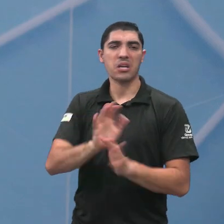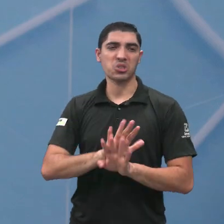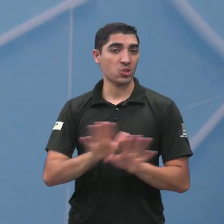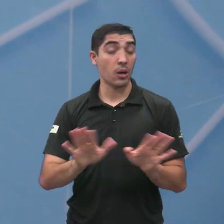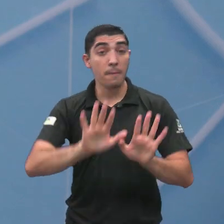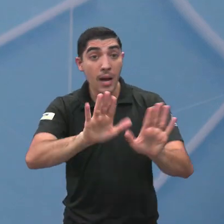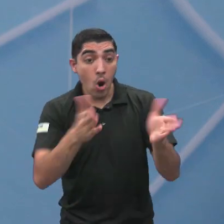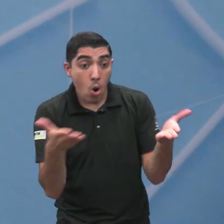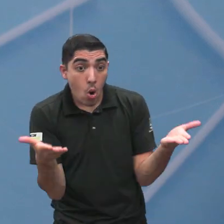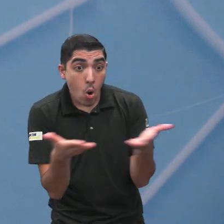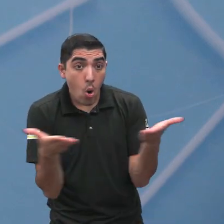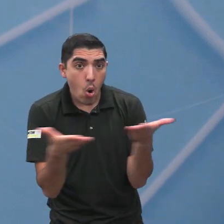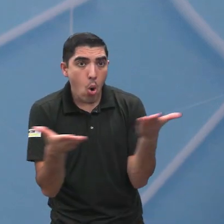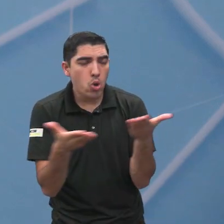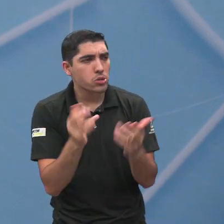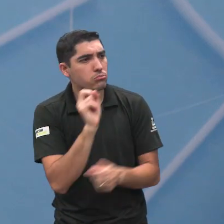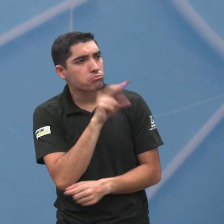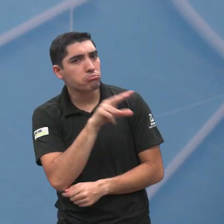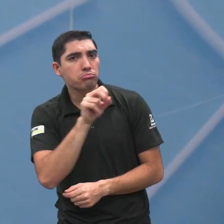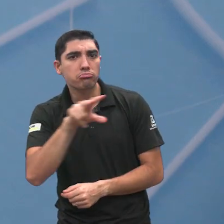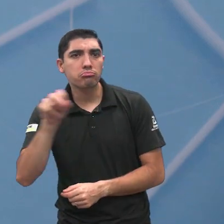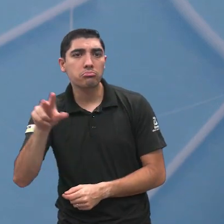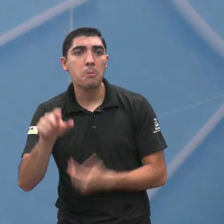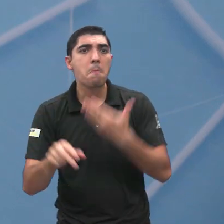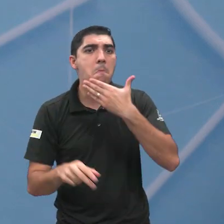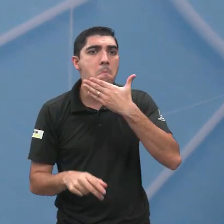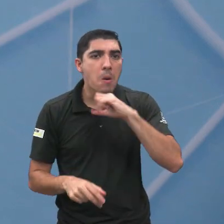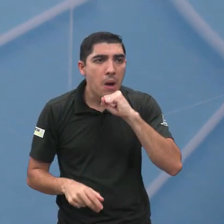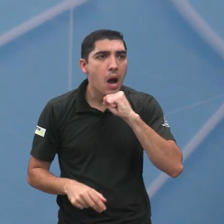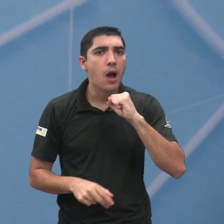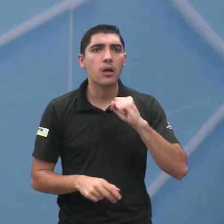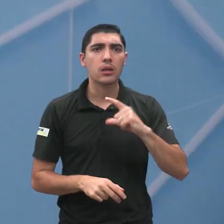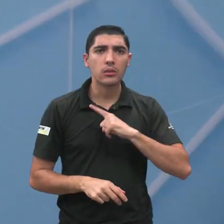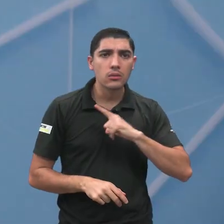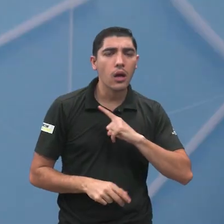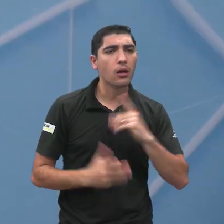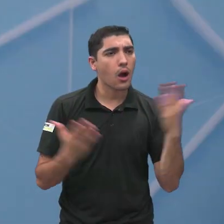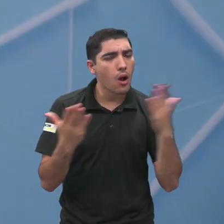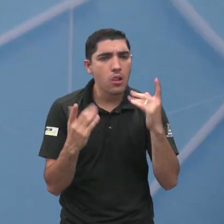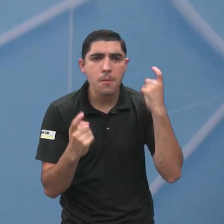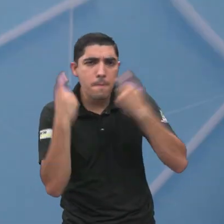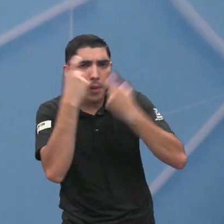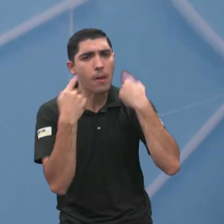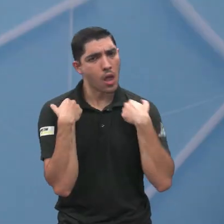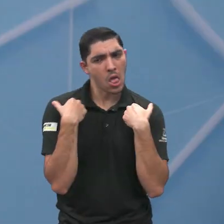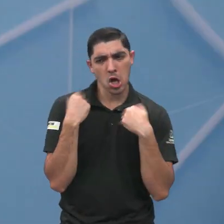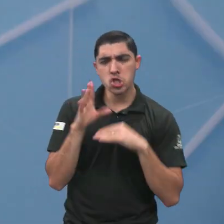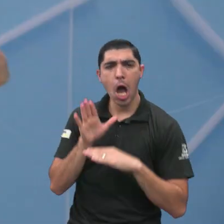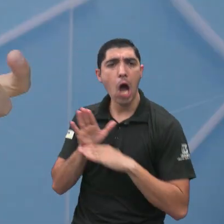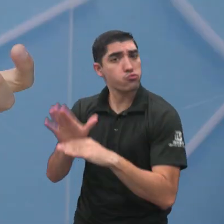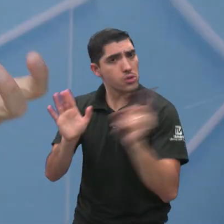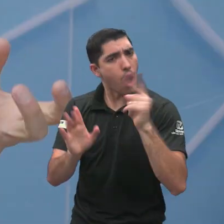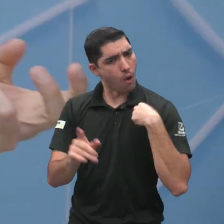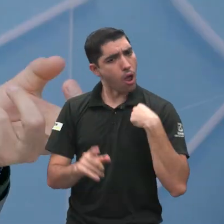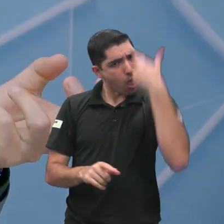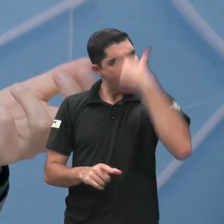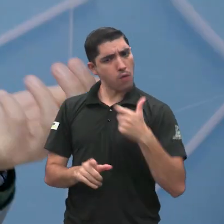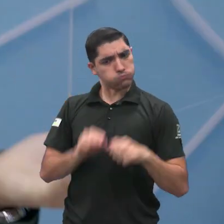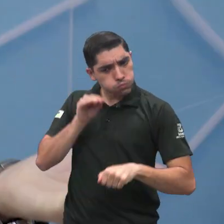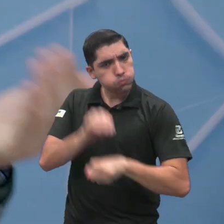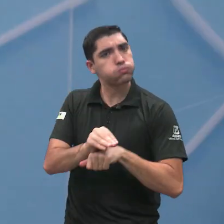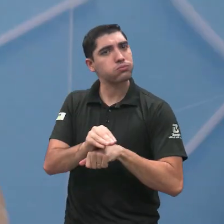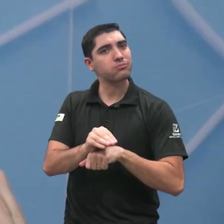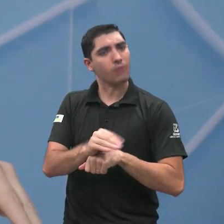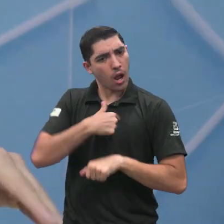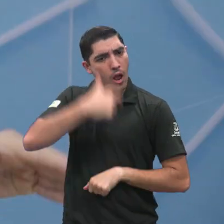estamos observando agora, né? Que estão mais preocupados com outras dimensões do cuidado, ele desenvolve